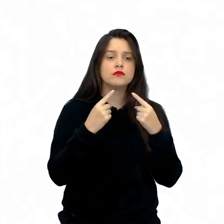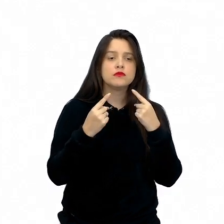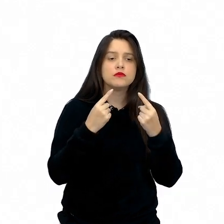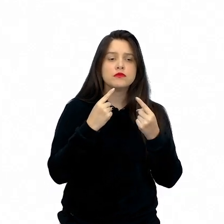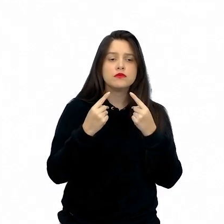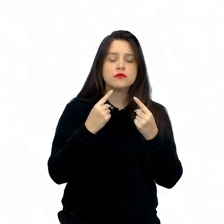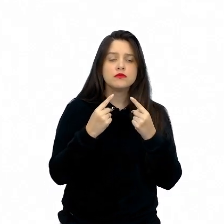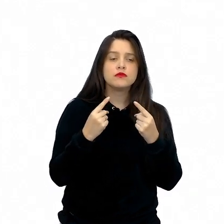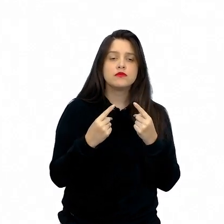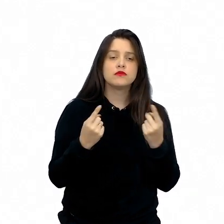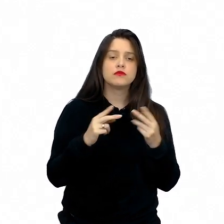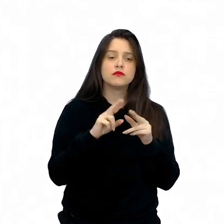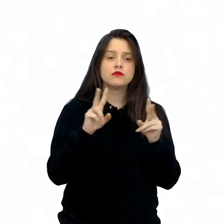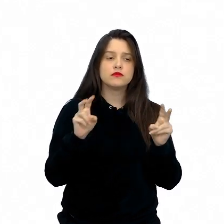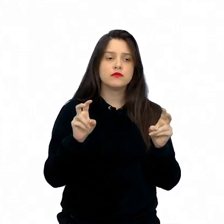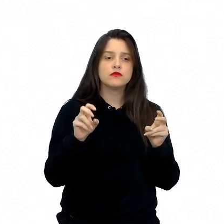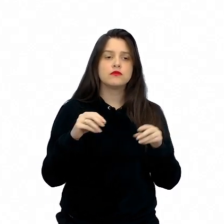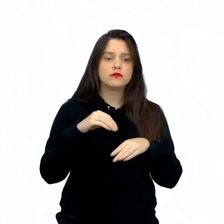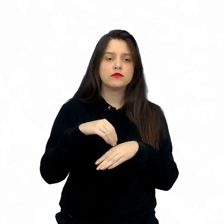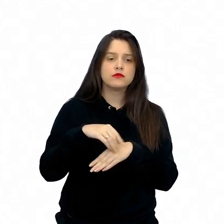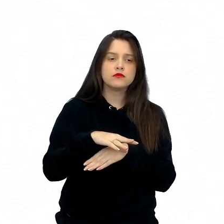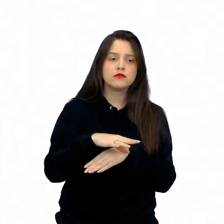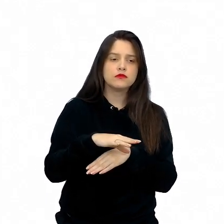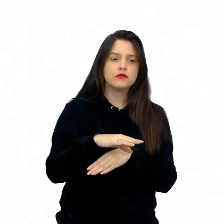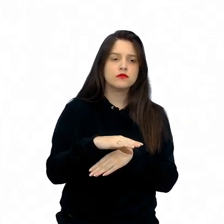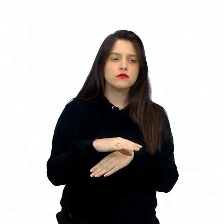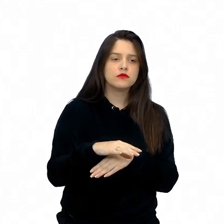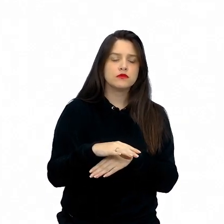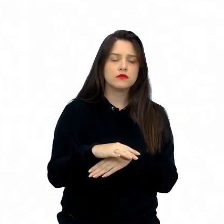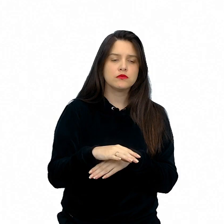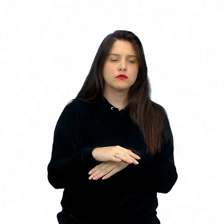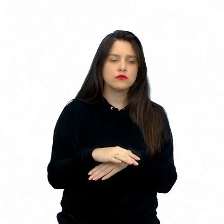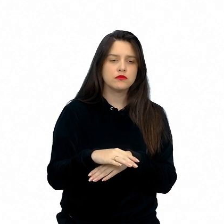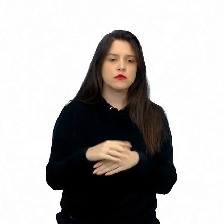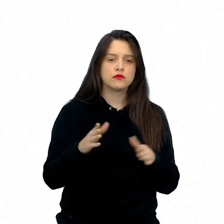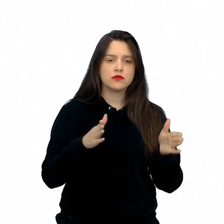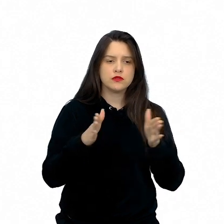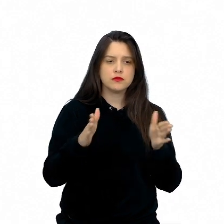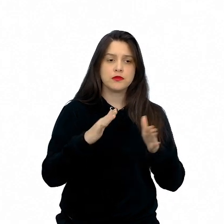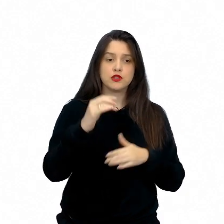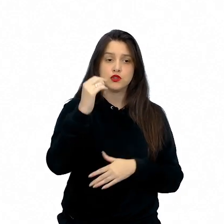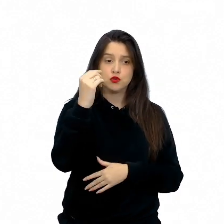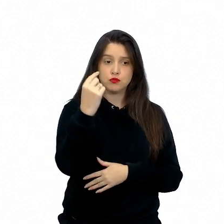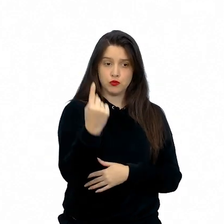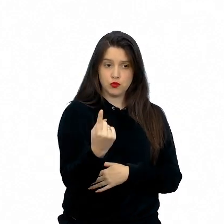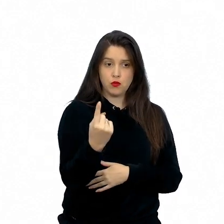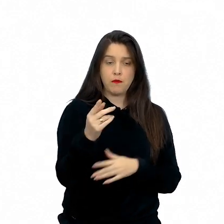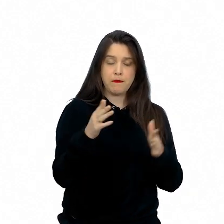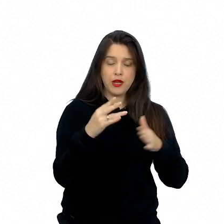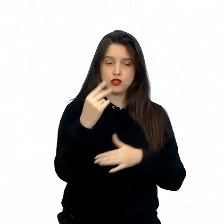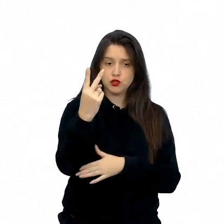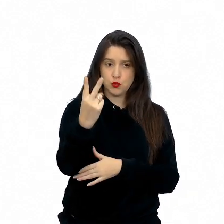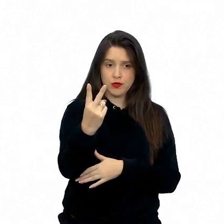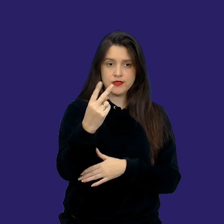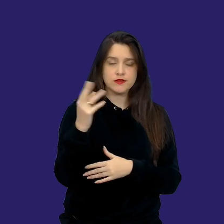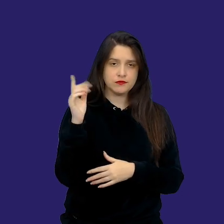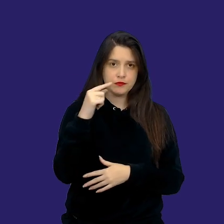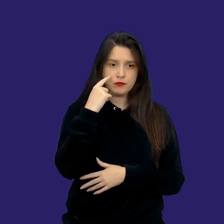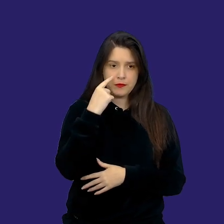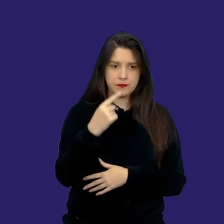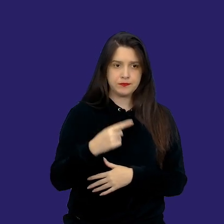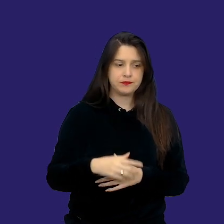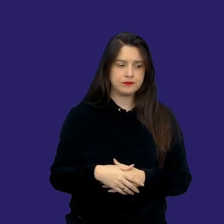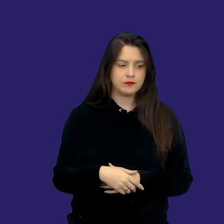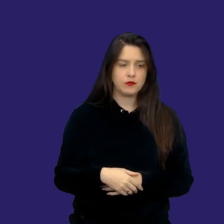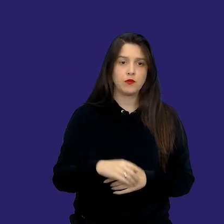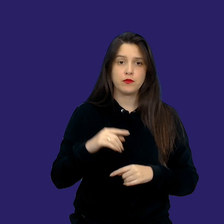a sequência de atividade 6 do volume 1, parte 2. Vamos lá.